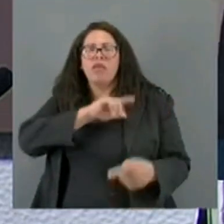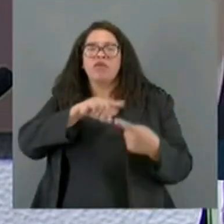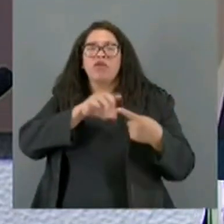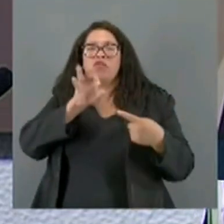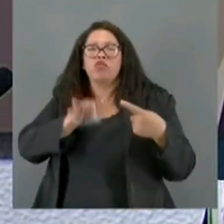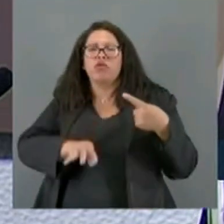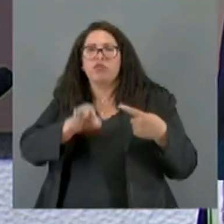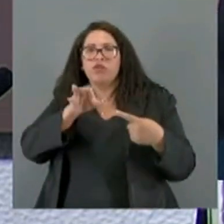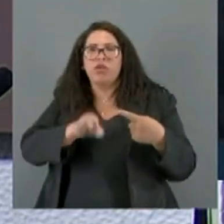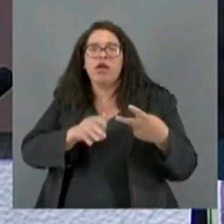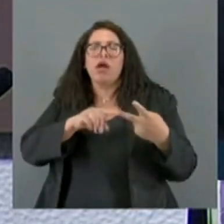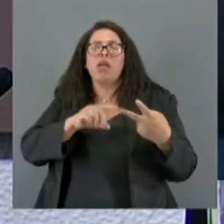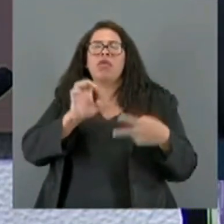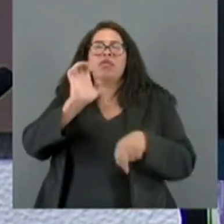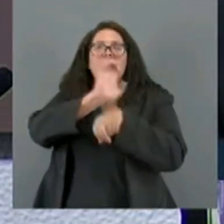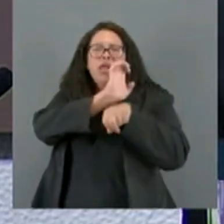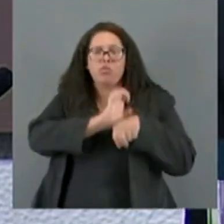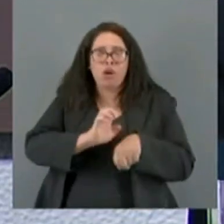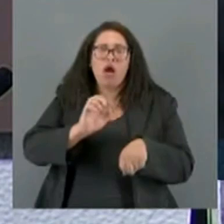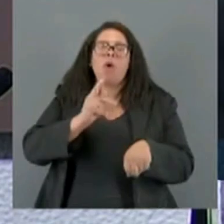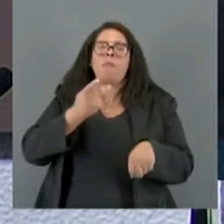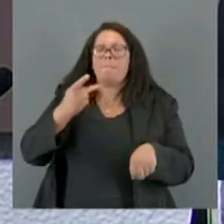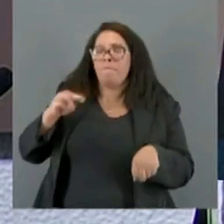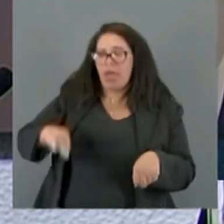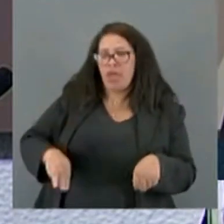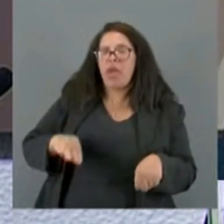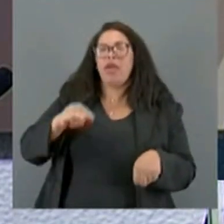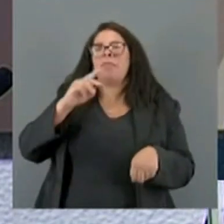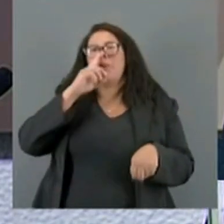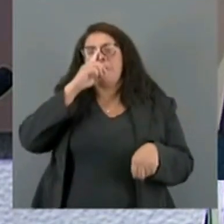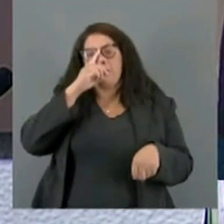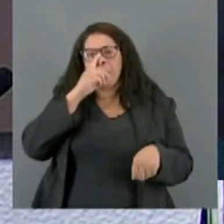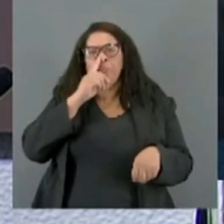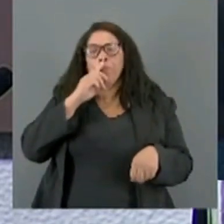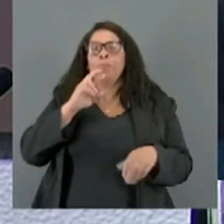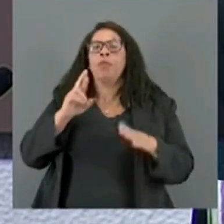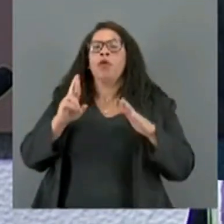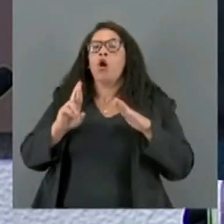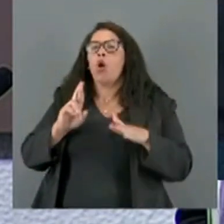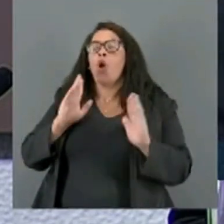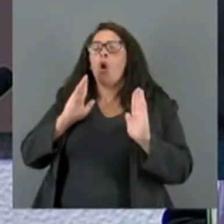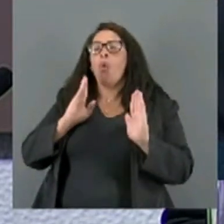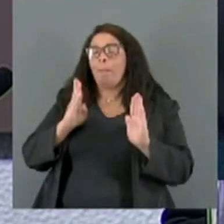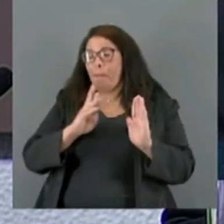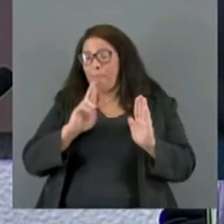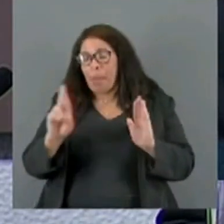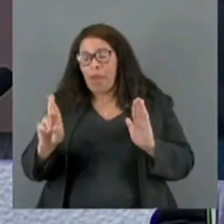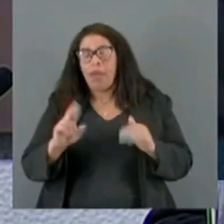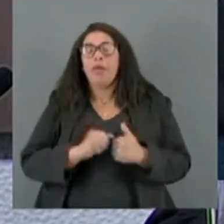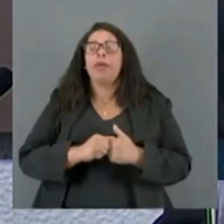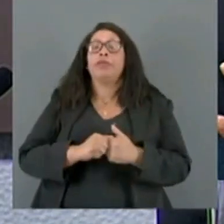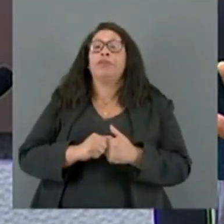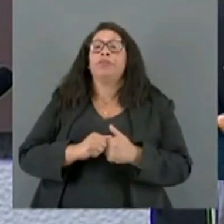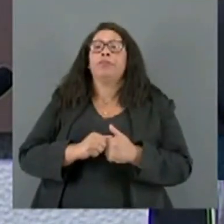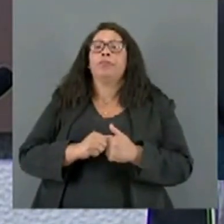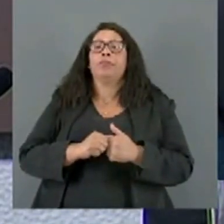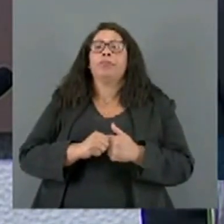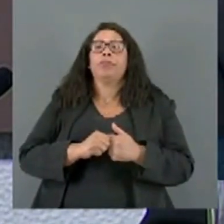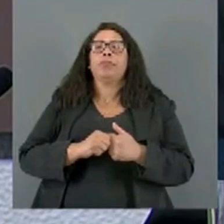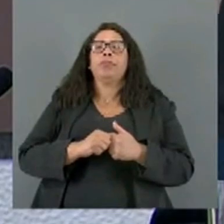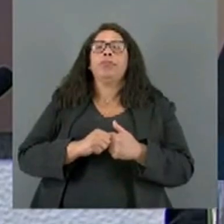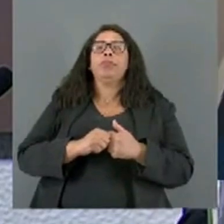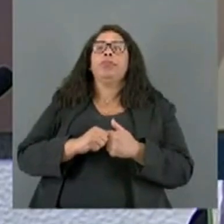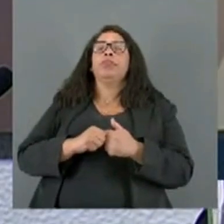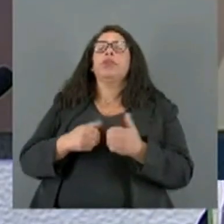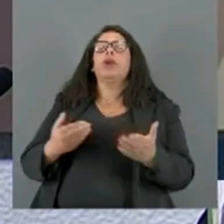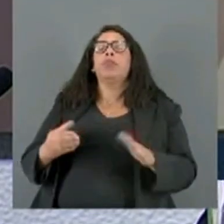Federal e Estadual, Polícia Militar, que é uma polícia ostensiva, Polícia Rodoviária, de maneira que o